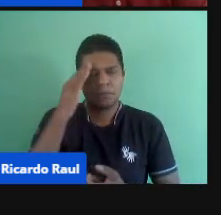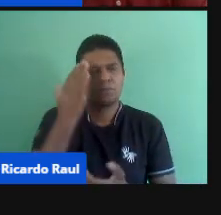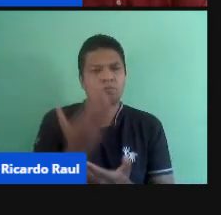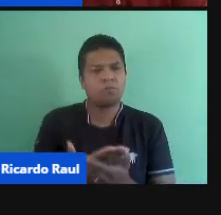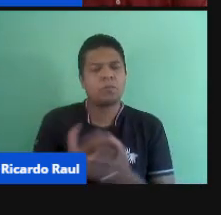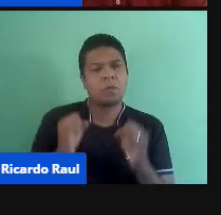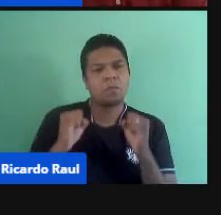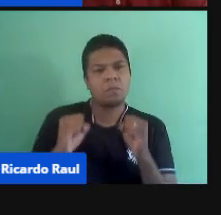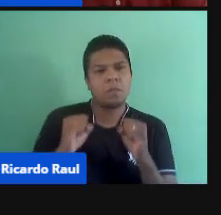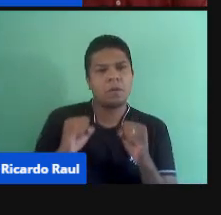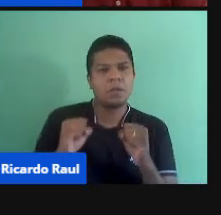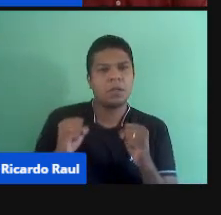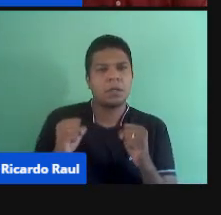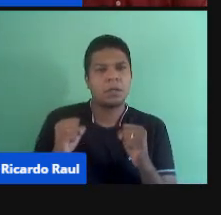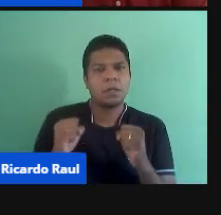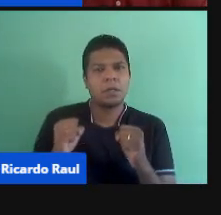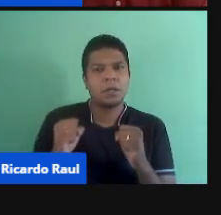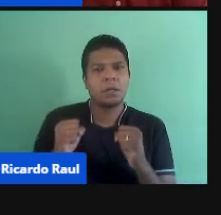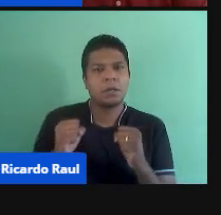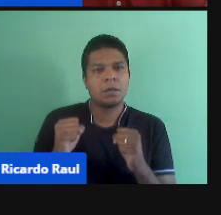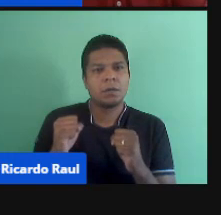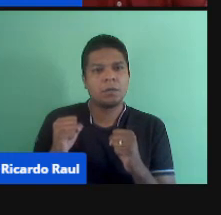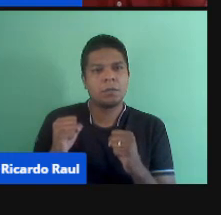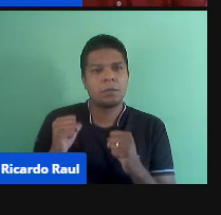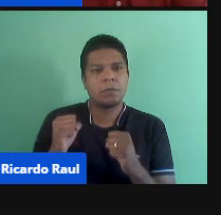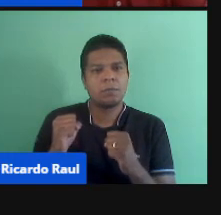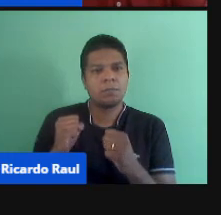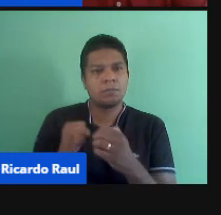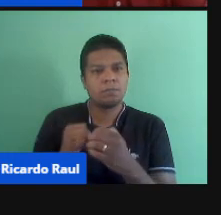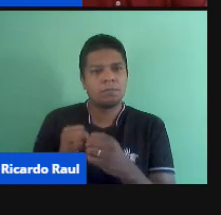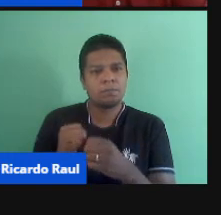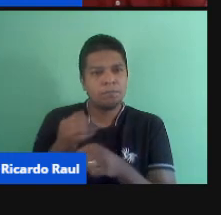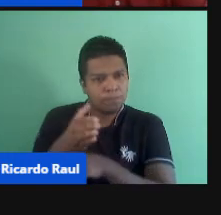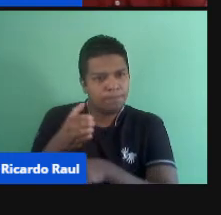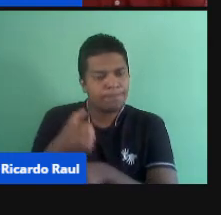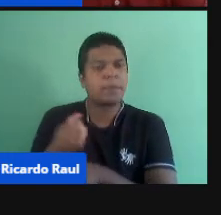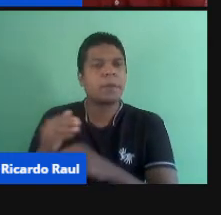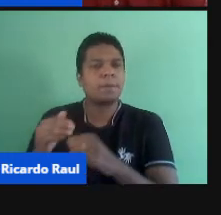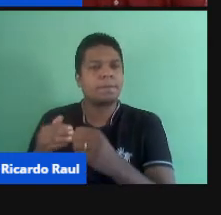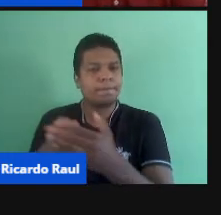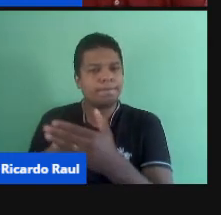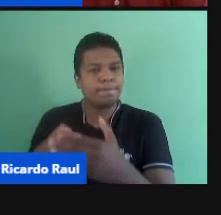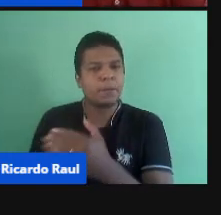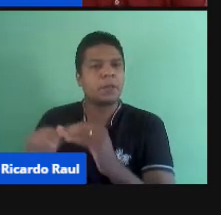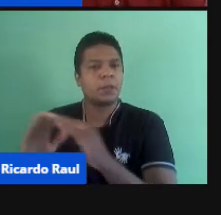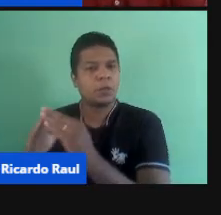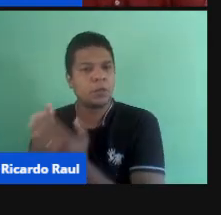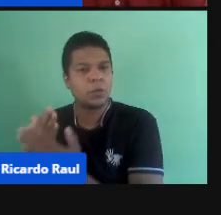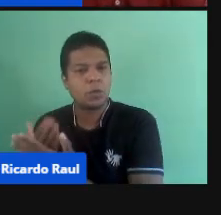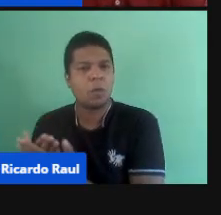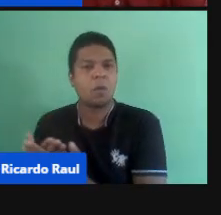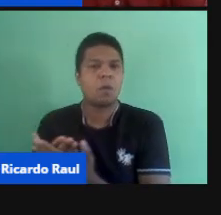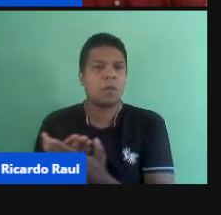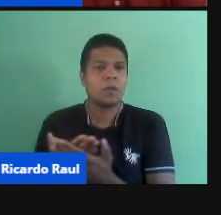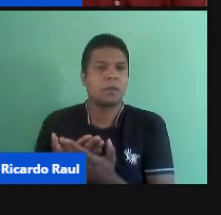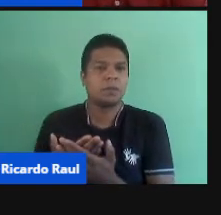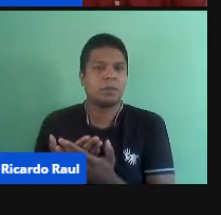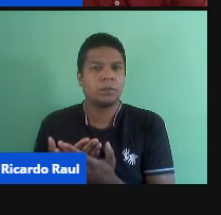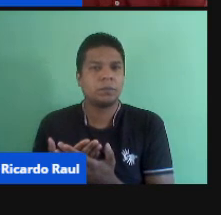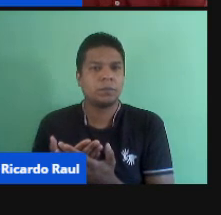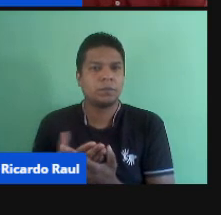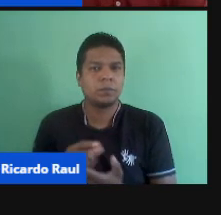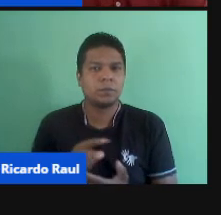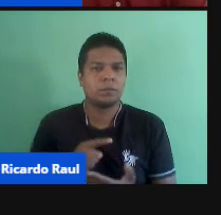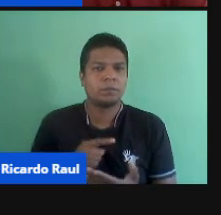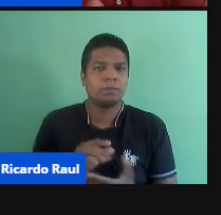possa participar ativamente da vida da escola e ter aí uma